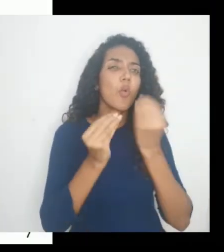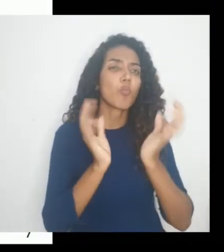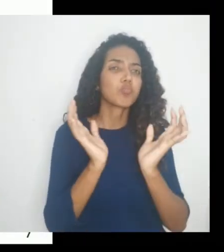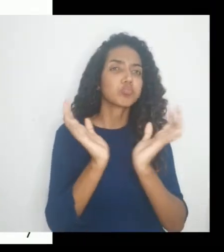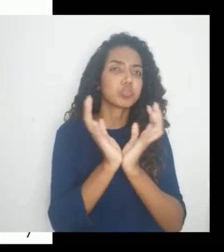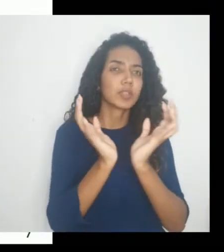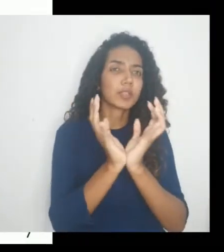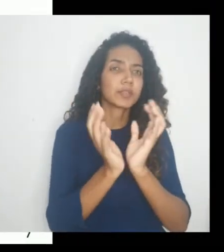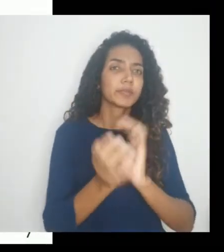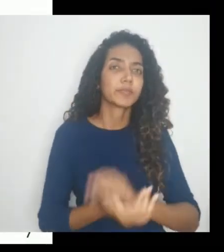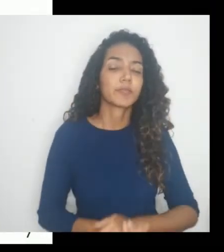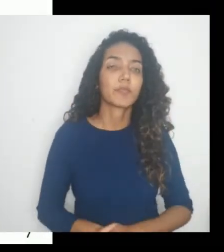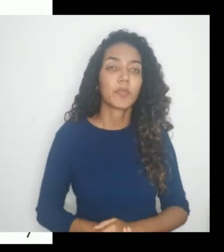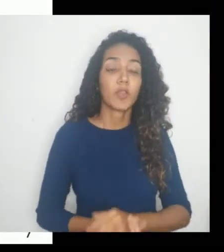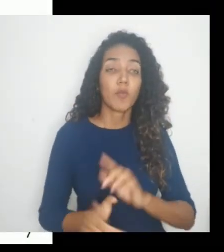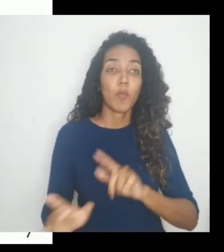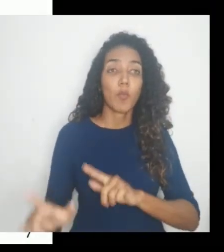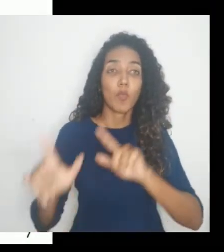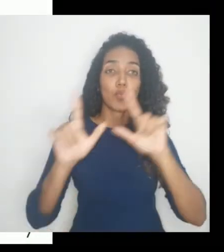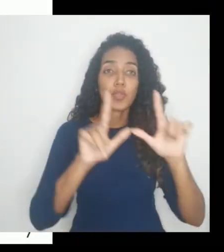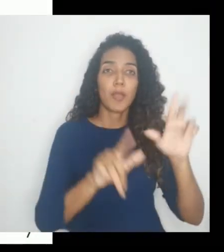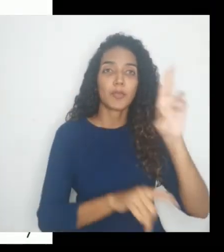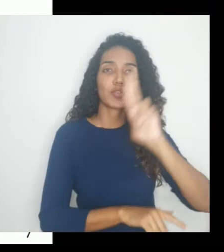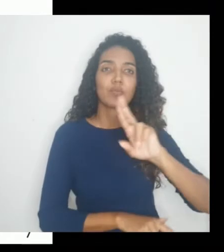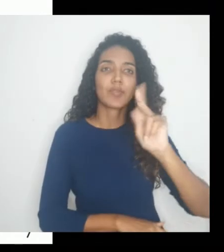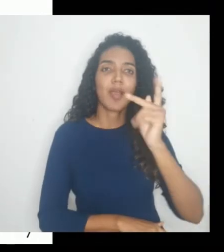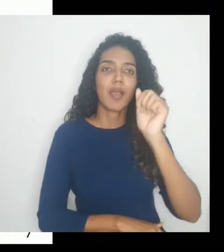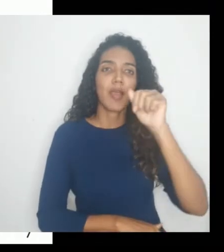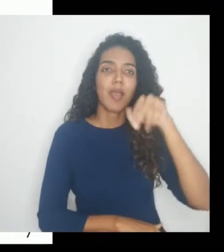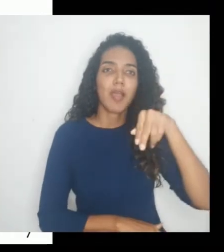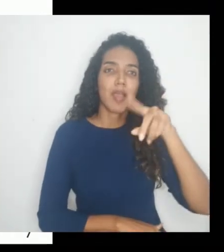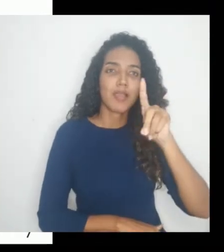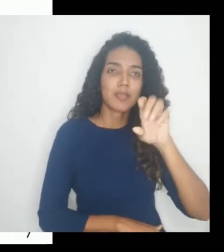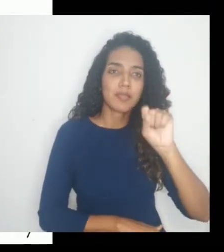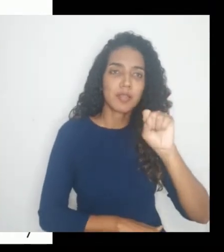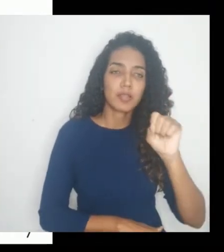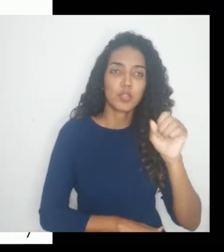hands-on usando o Eclipse, rapidinho.